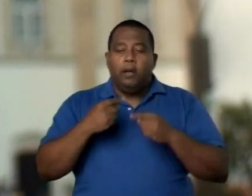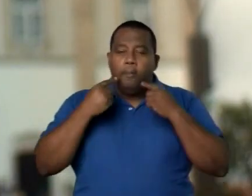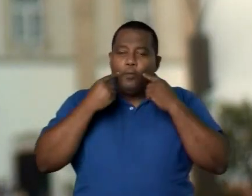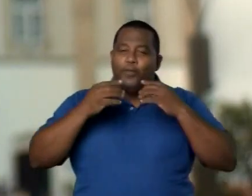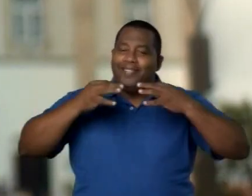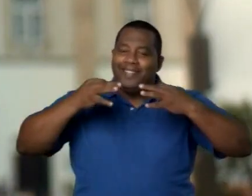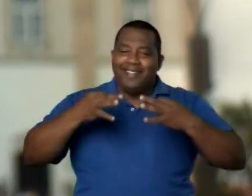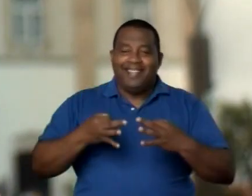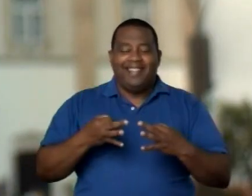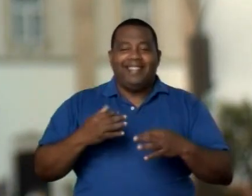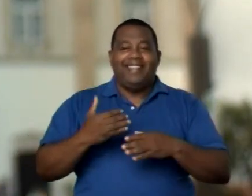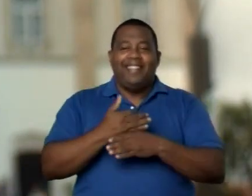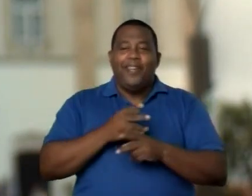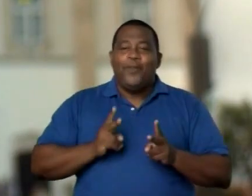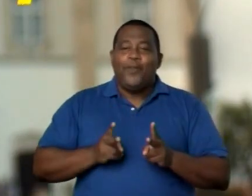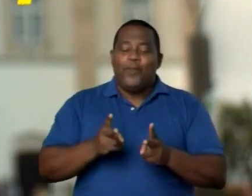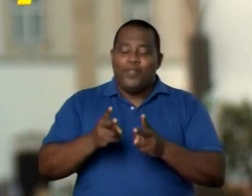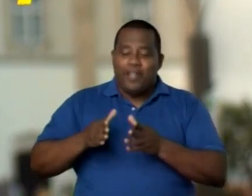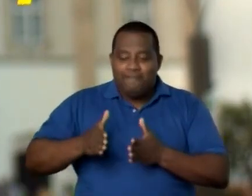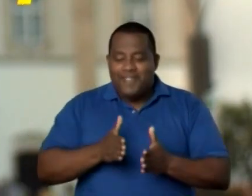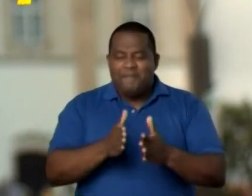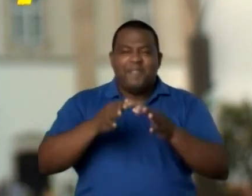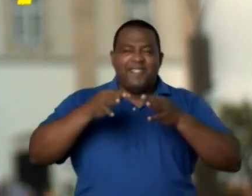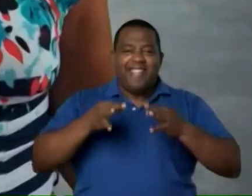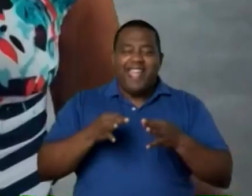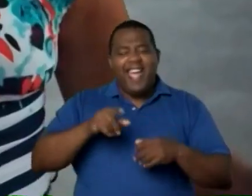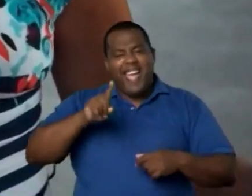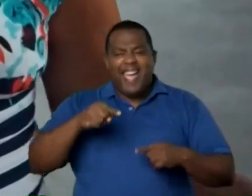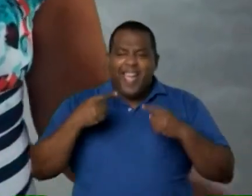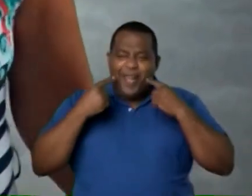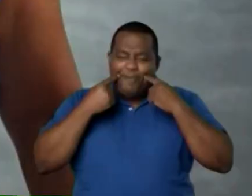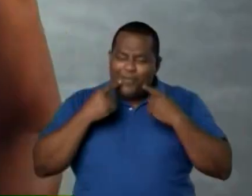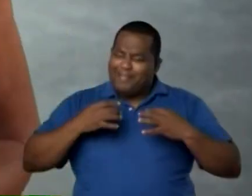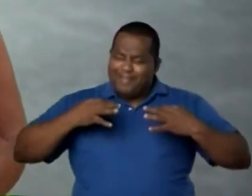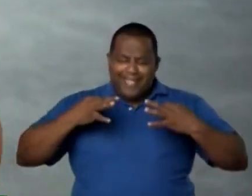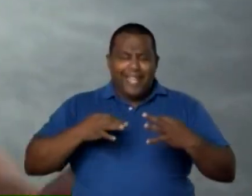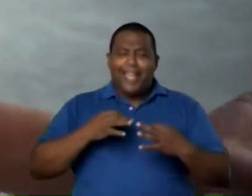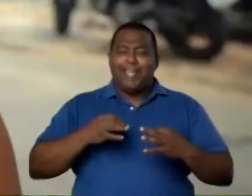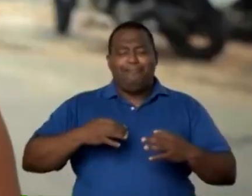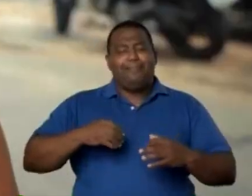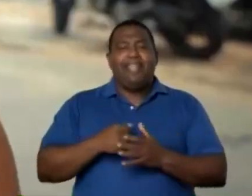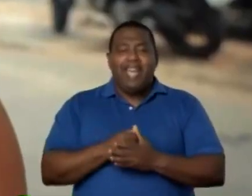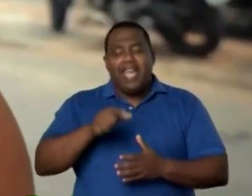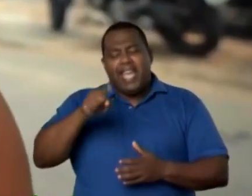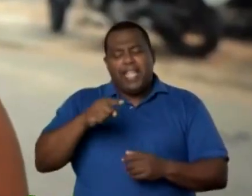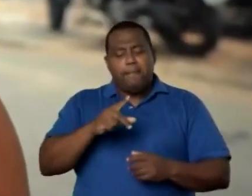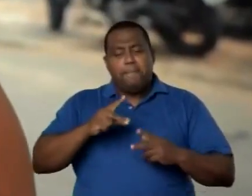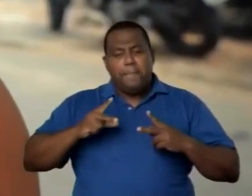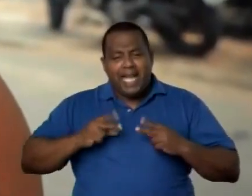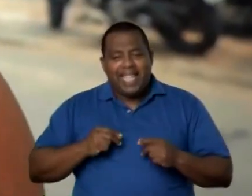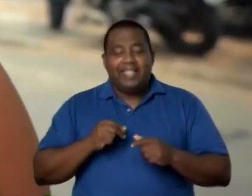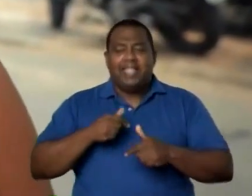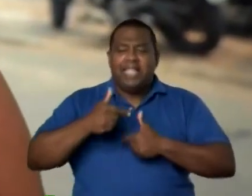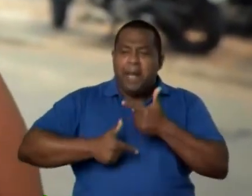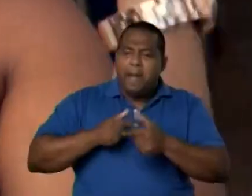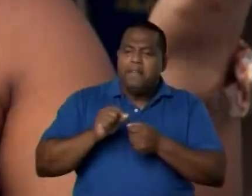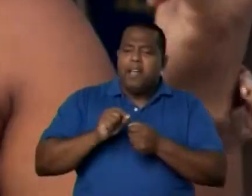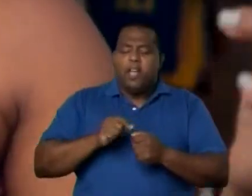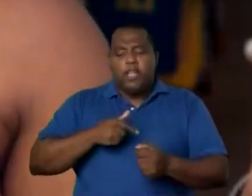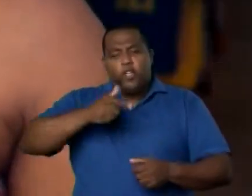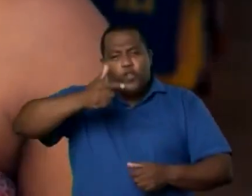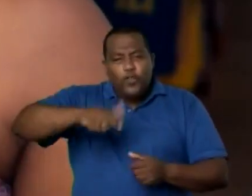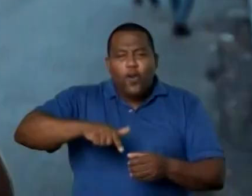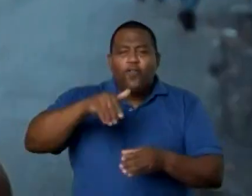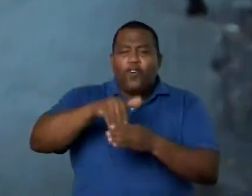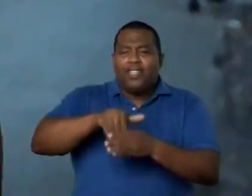é a certeza que essa cidade continuará no caminho certo. É Bruno Reis, não tenha dúvida. Que ele merece pelos trabalhos que ele faz. Vou